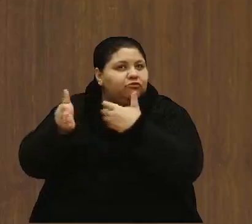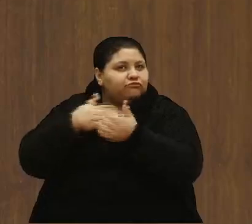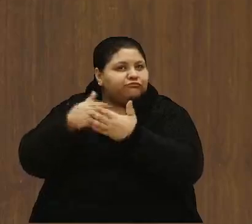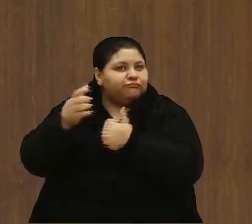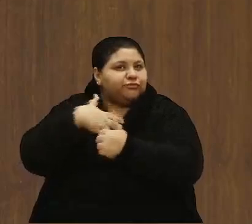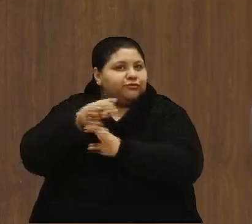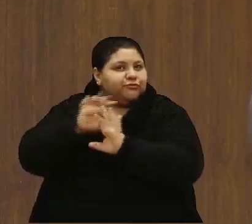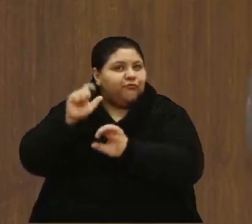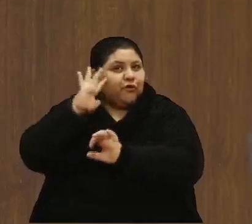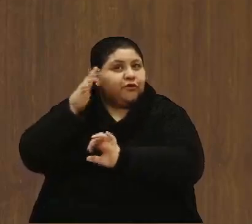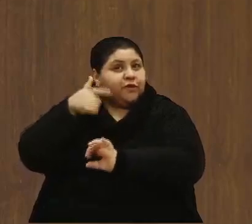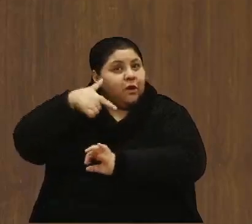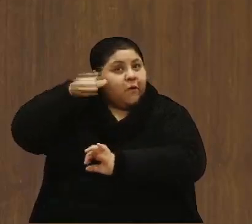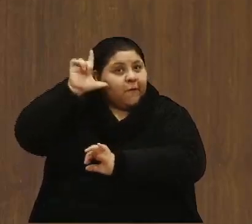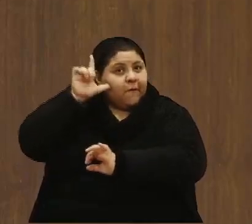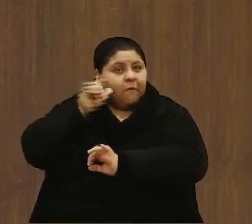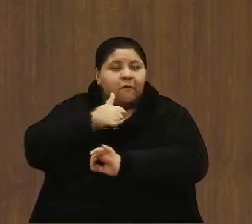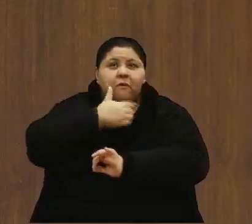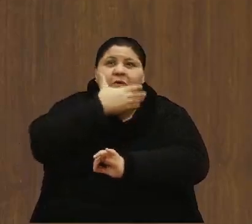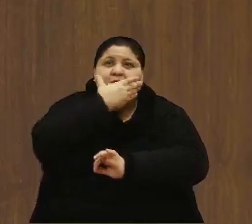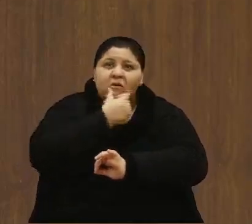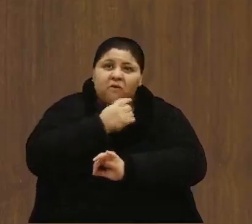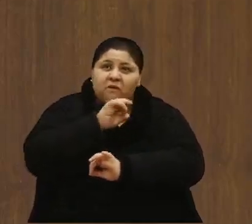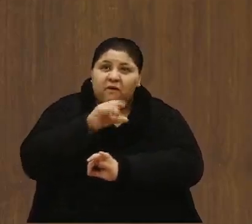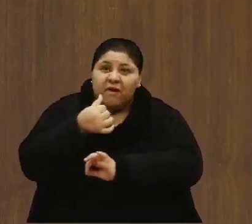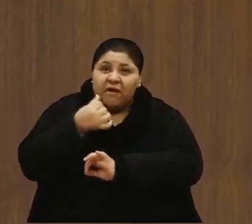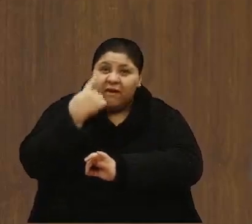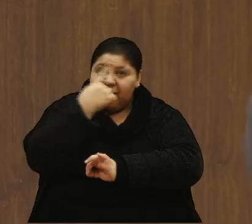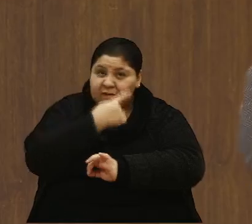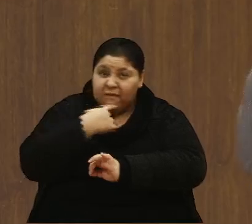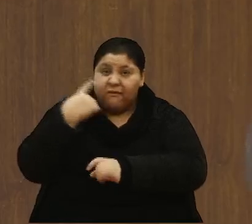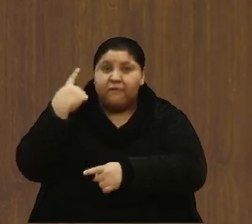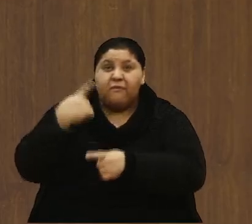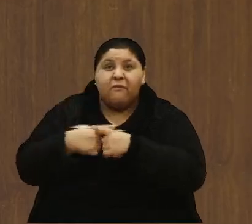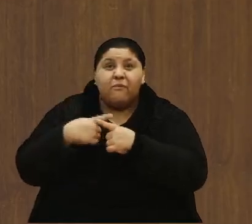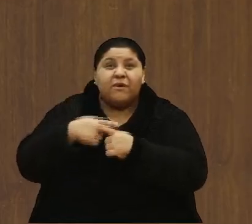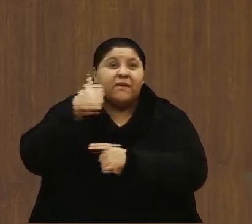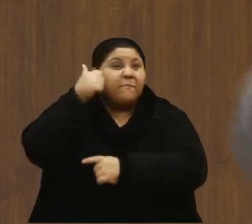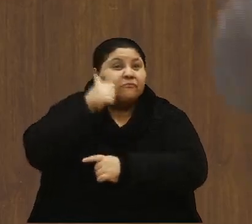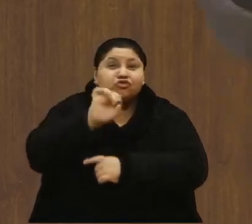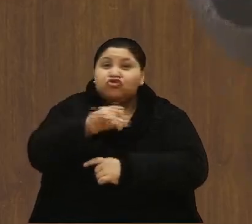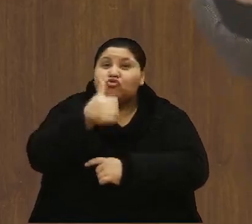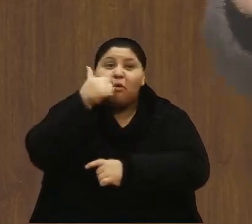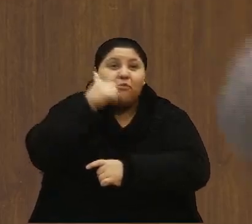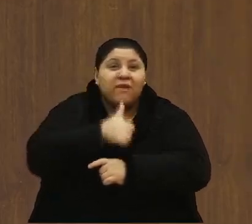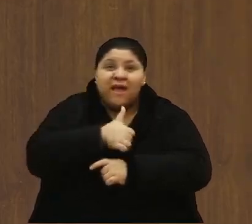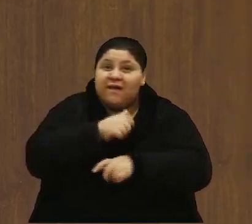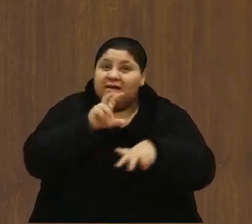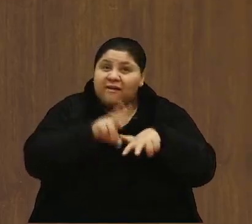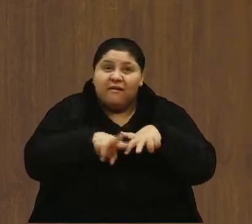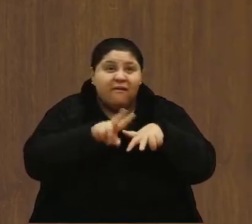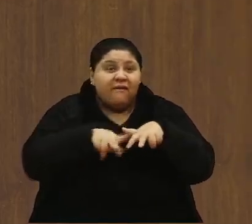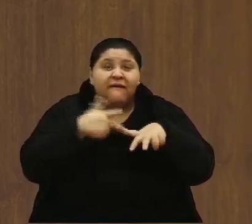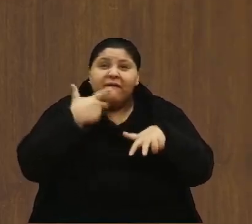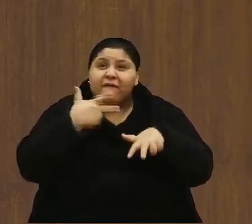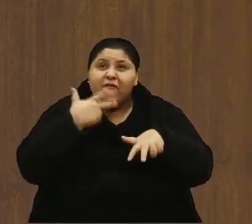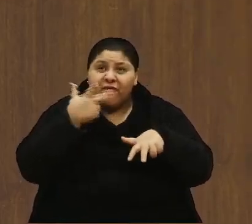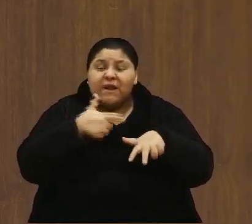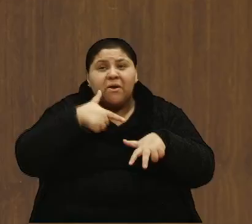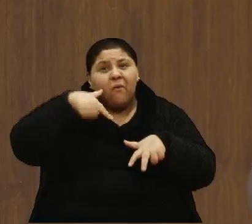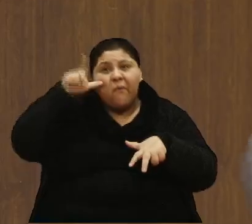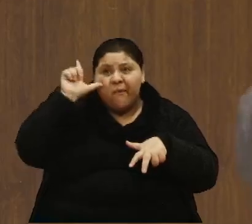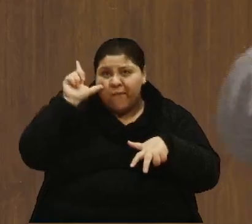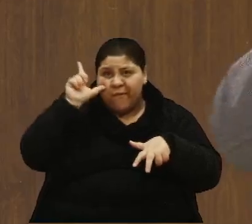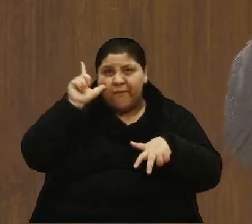Casa Legislativa ontem. Uma mulher morre a cada 6 horas pelo fato de ser mulher. Foi ontem o que eu comentei com Vossa Excelência